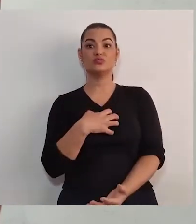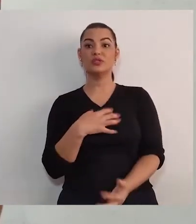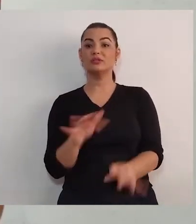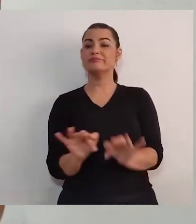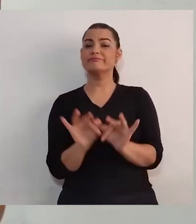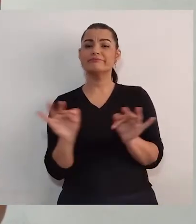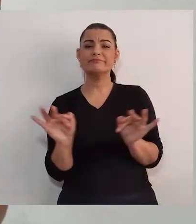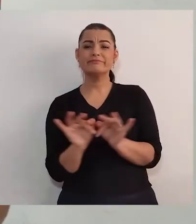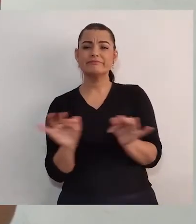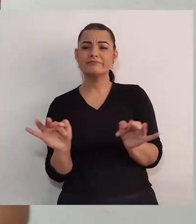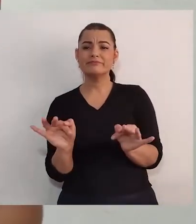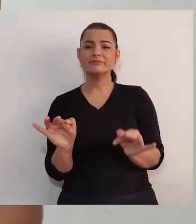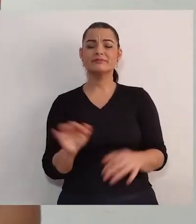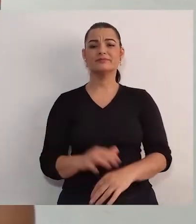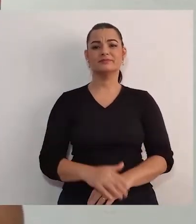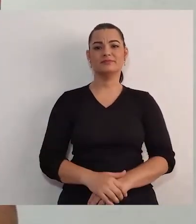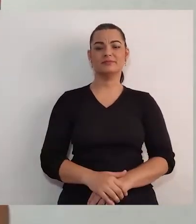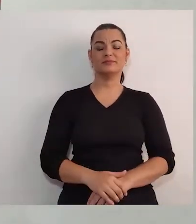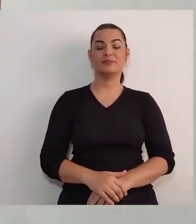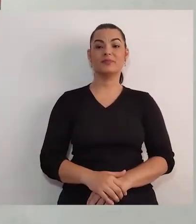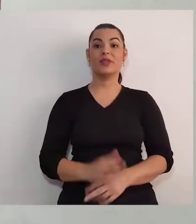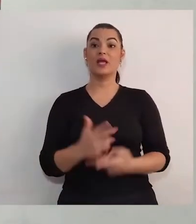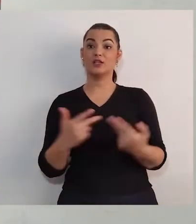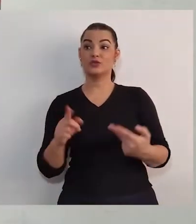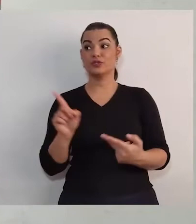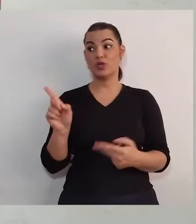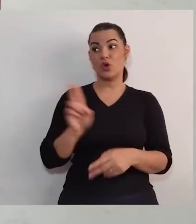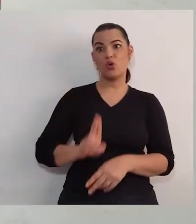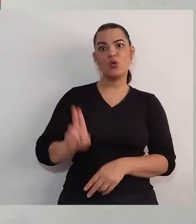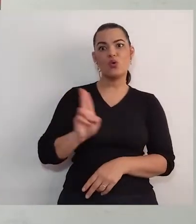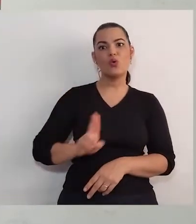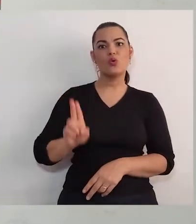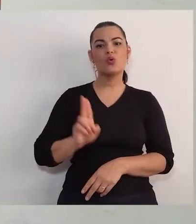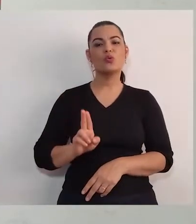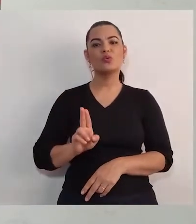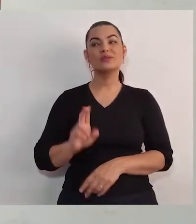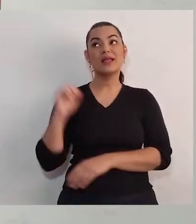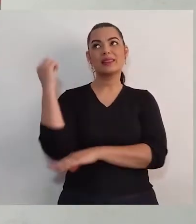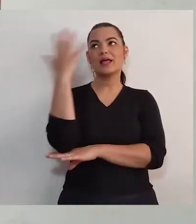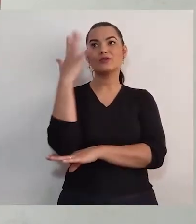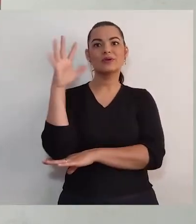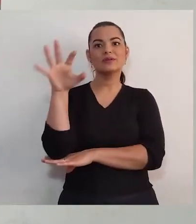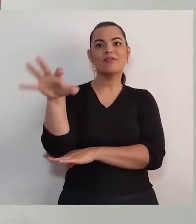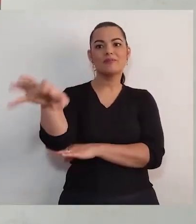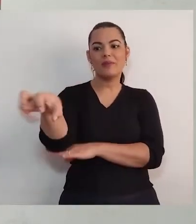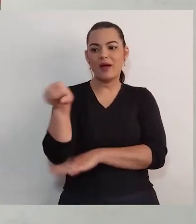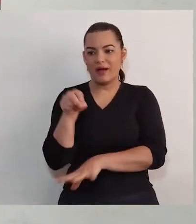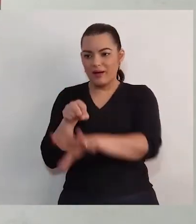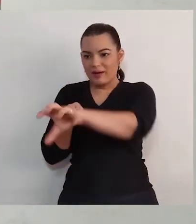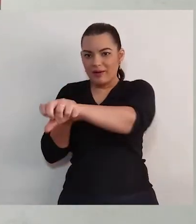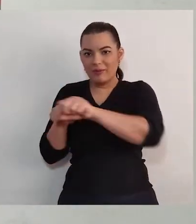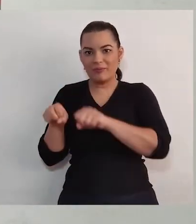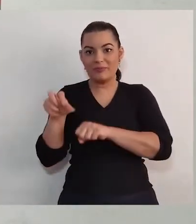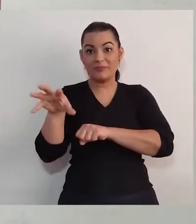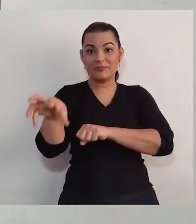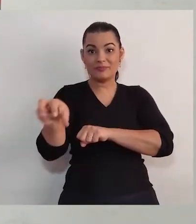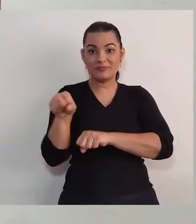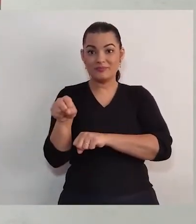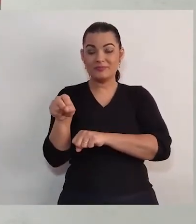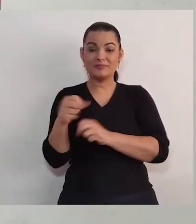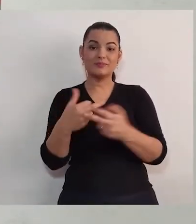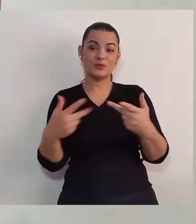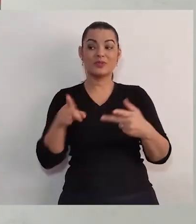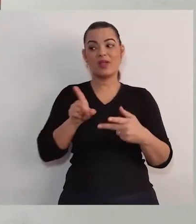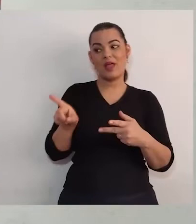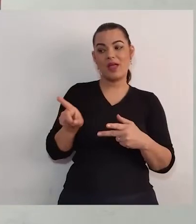rudimentar. Então, os instrumentos que ele tirava da própria natureza eram os elementos